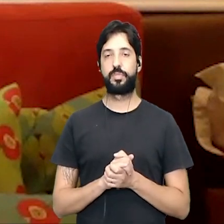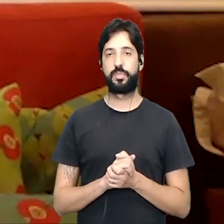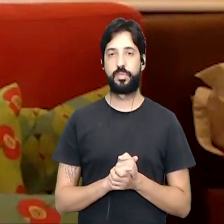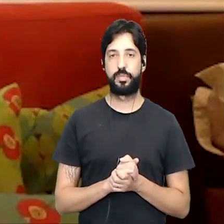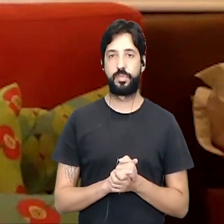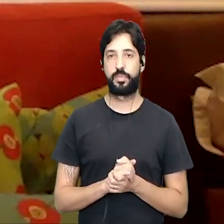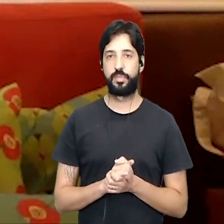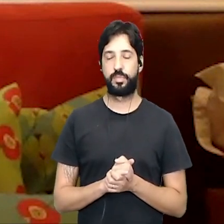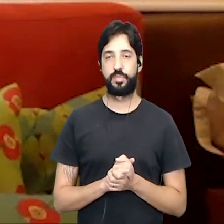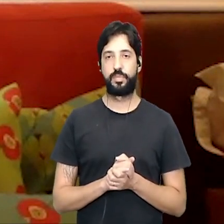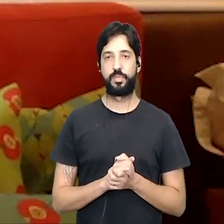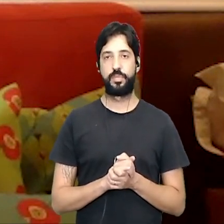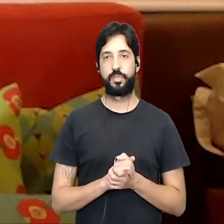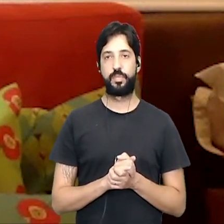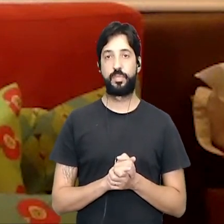sobre isso.